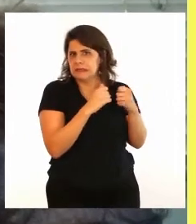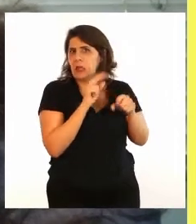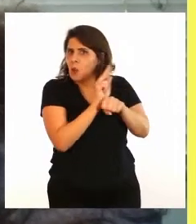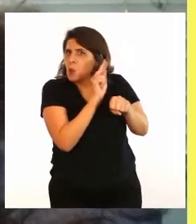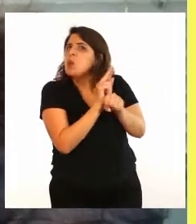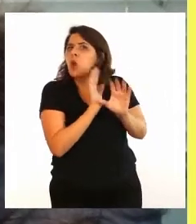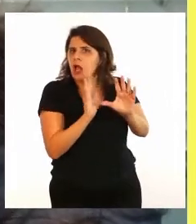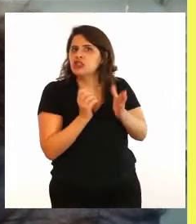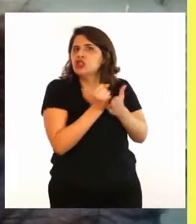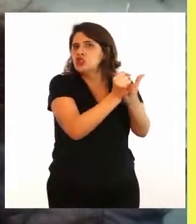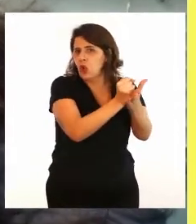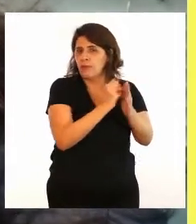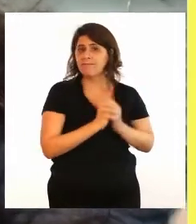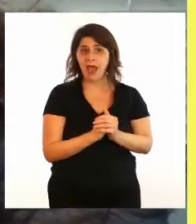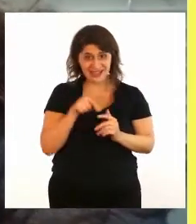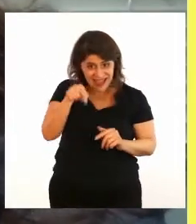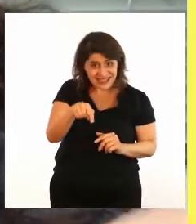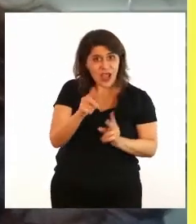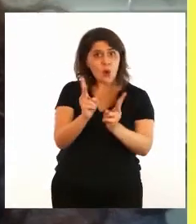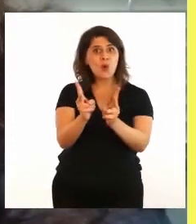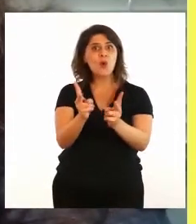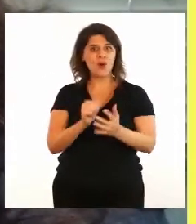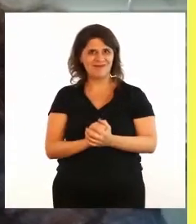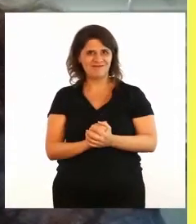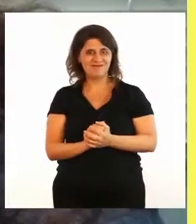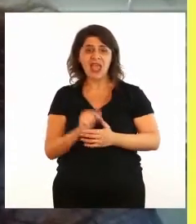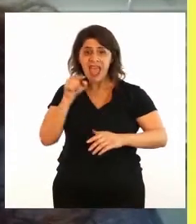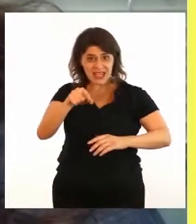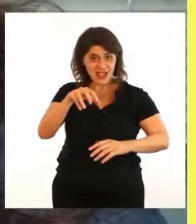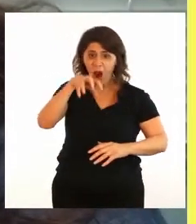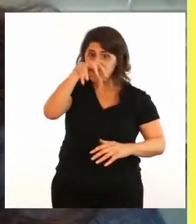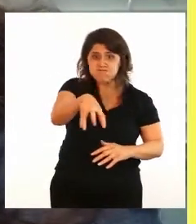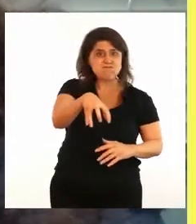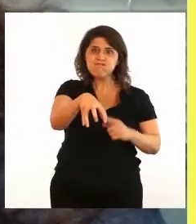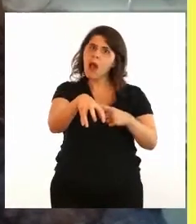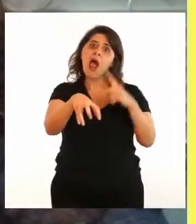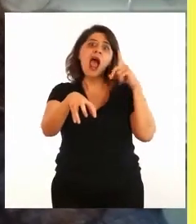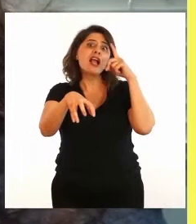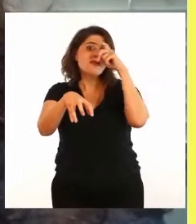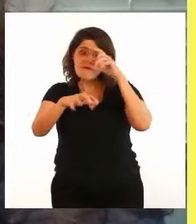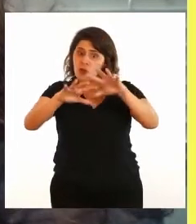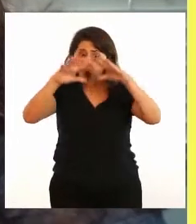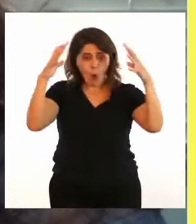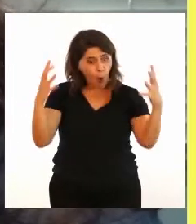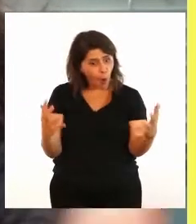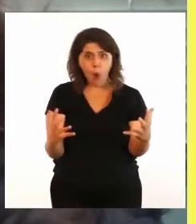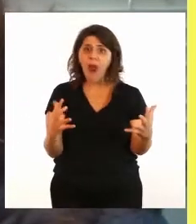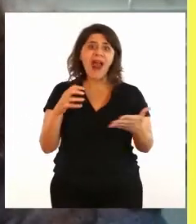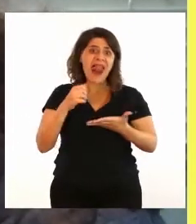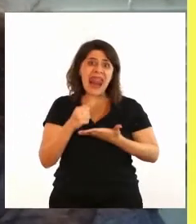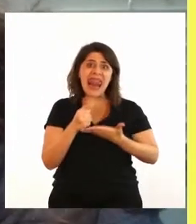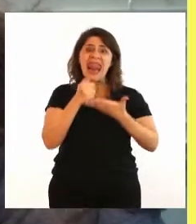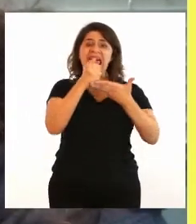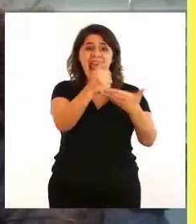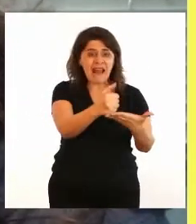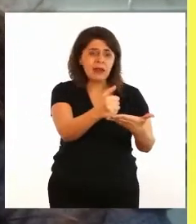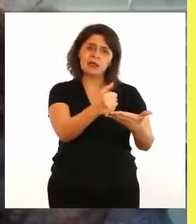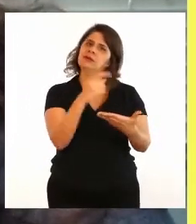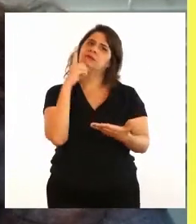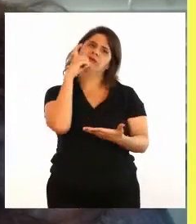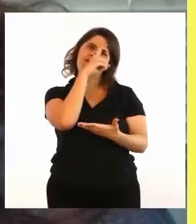o meteorito em si, por ele ser daquele tamanho todo, é muito difícil de removê-lo de